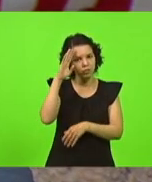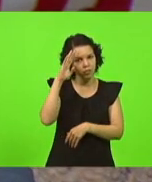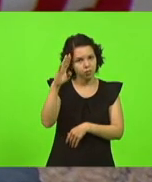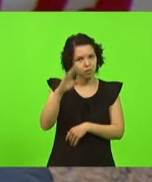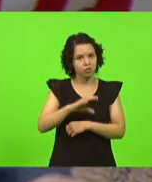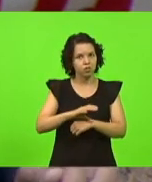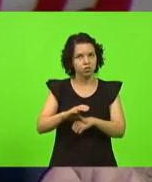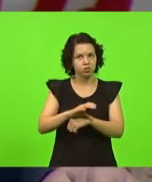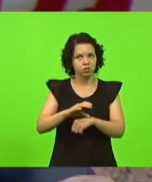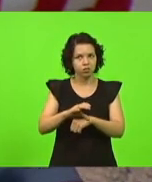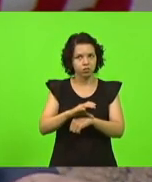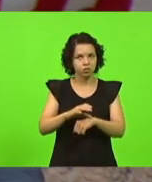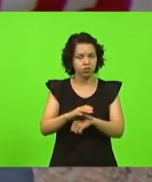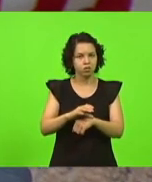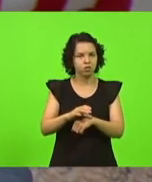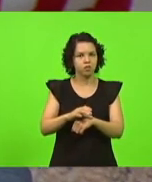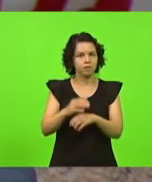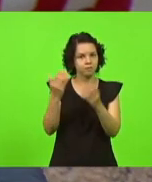origem,